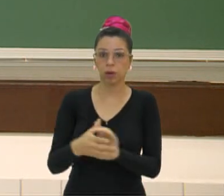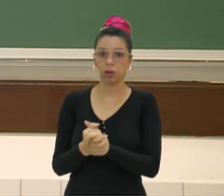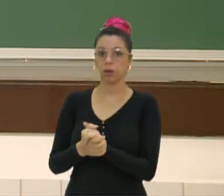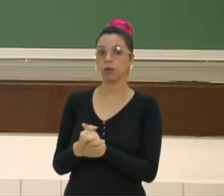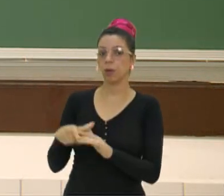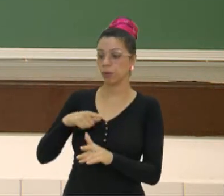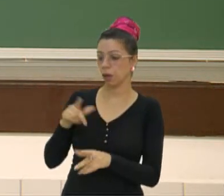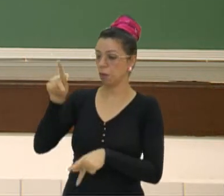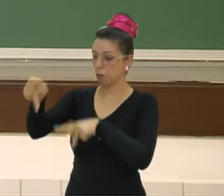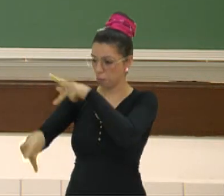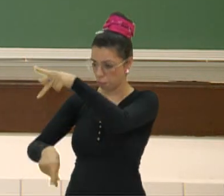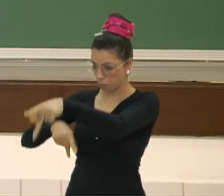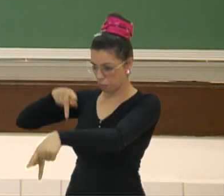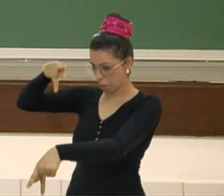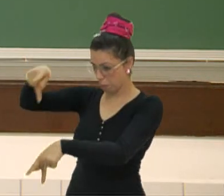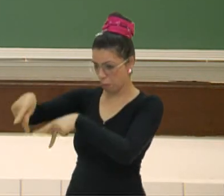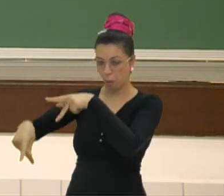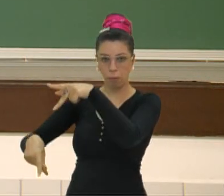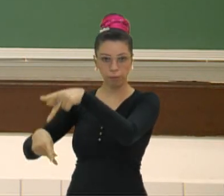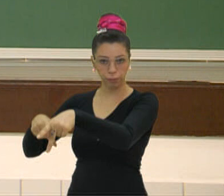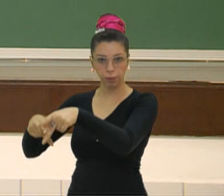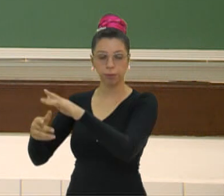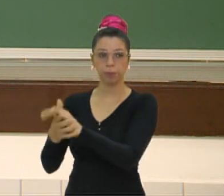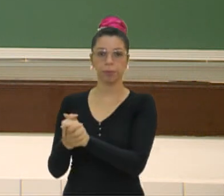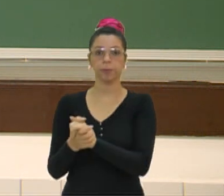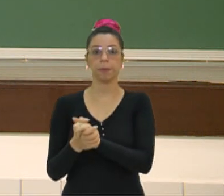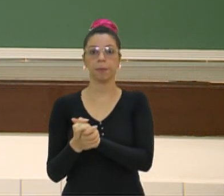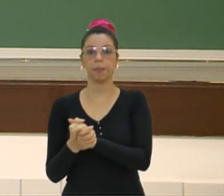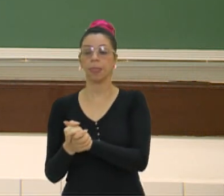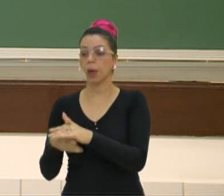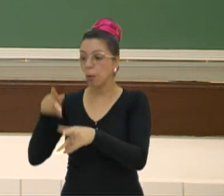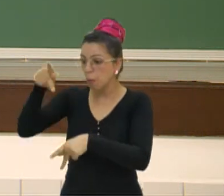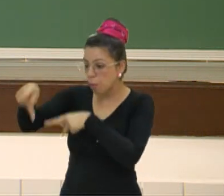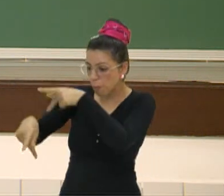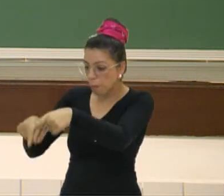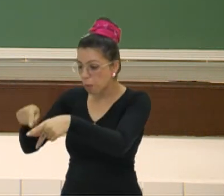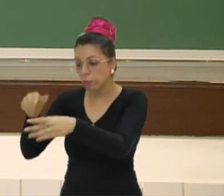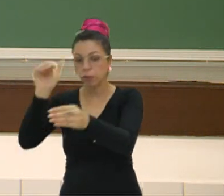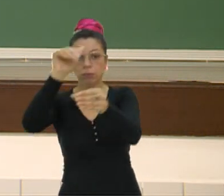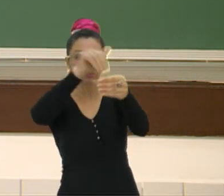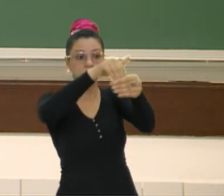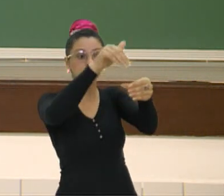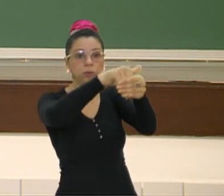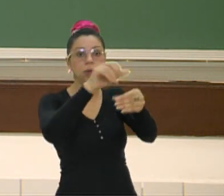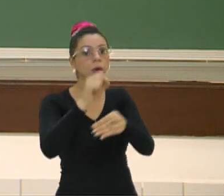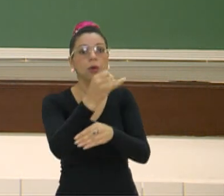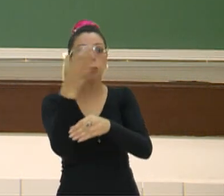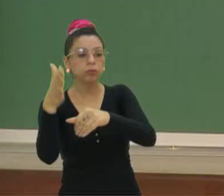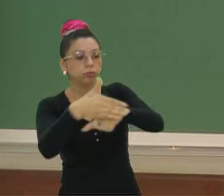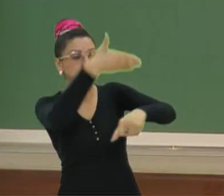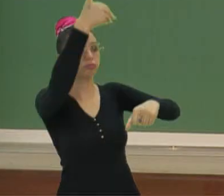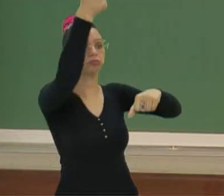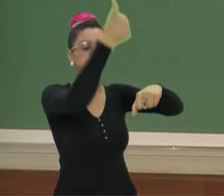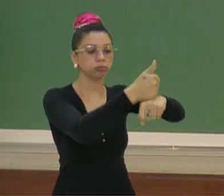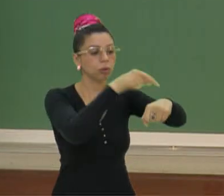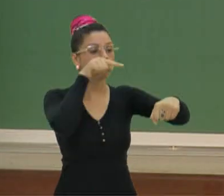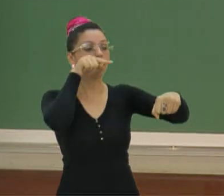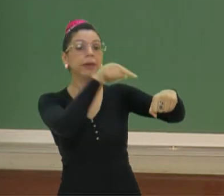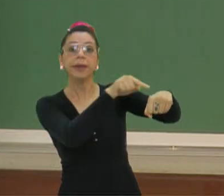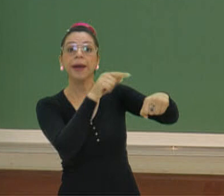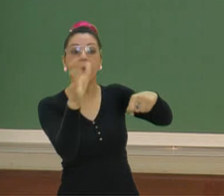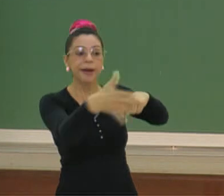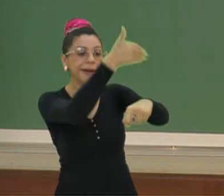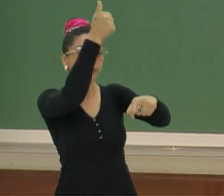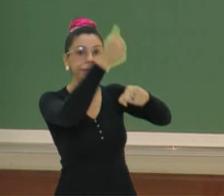e as decisões que são tomadas. O povo elege alguns representantes e esses representantes tomam as